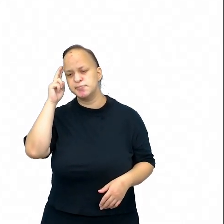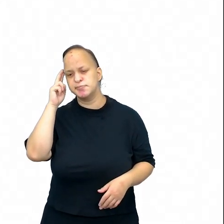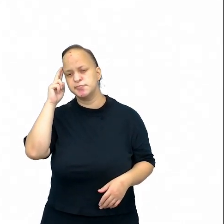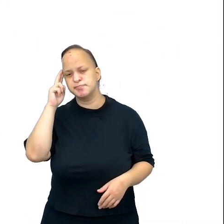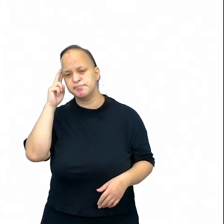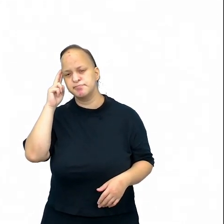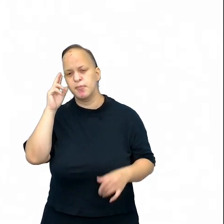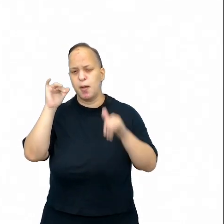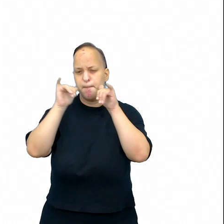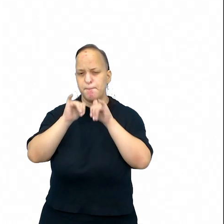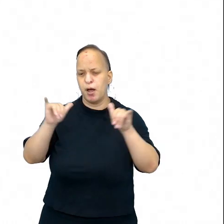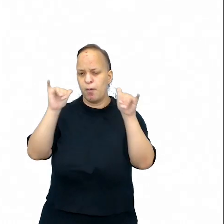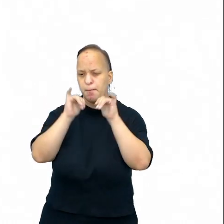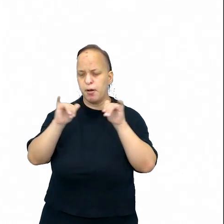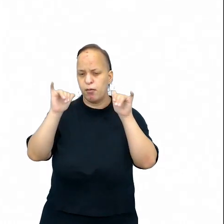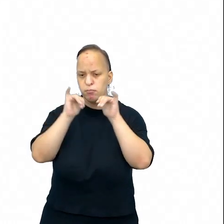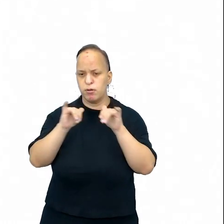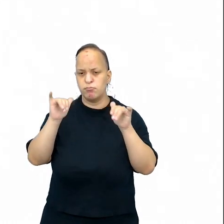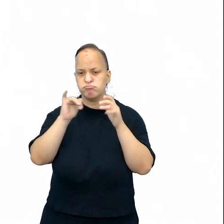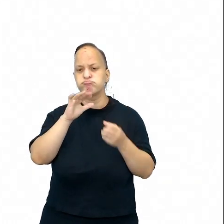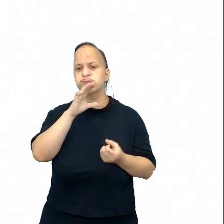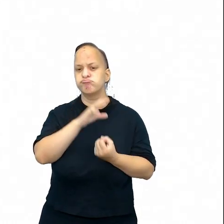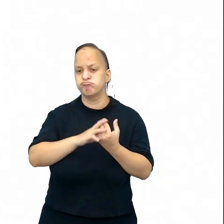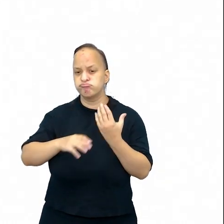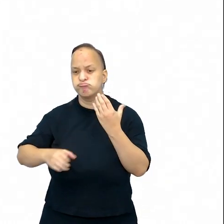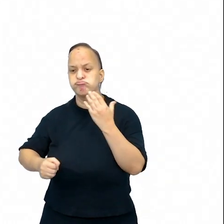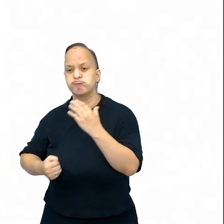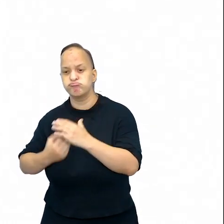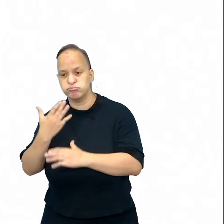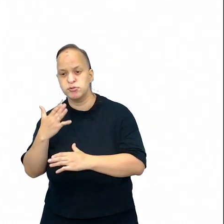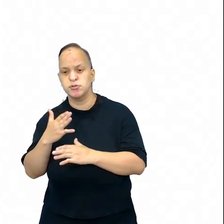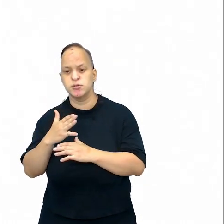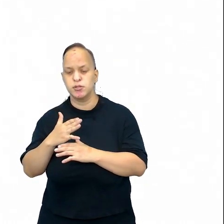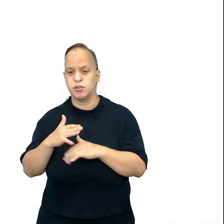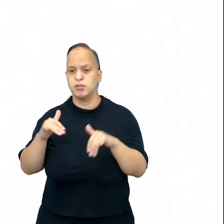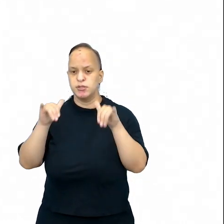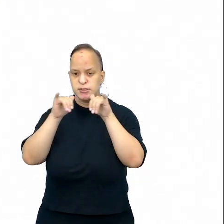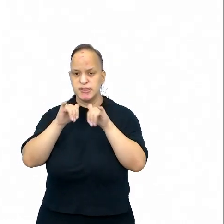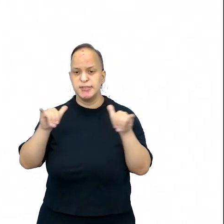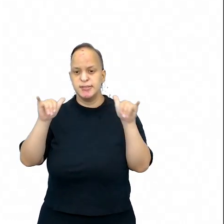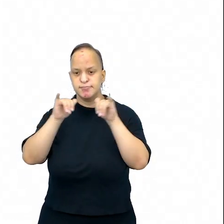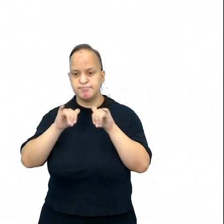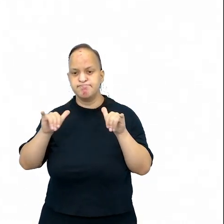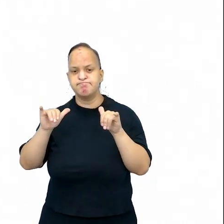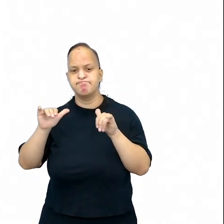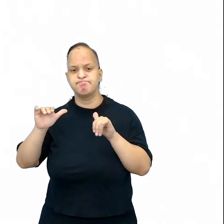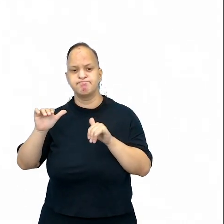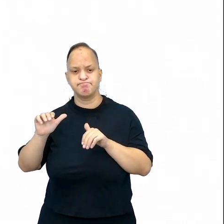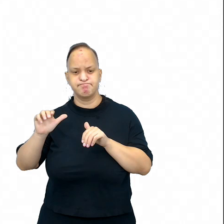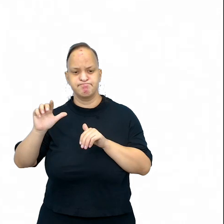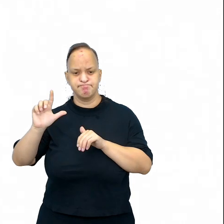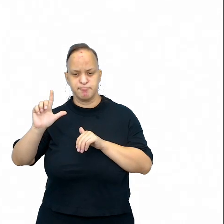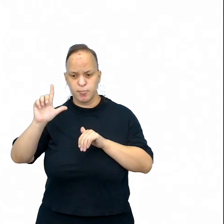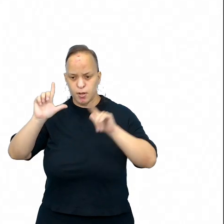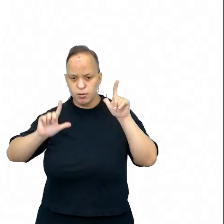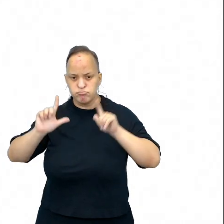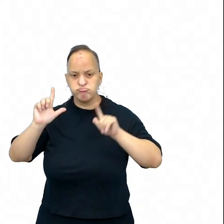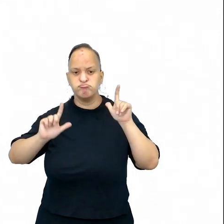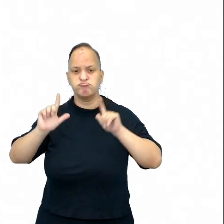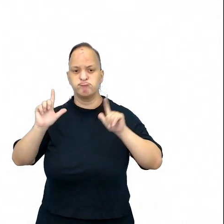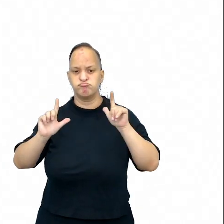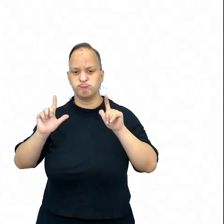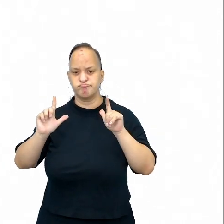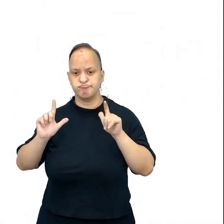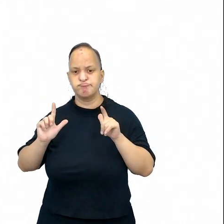notícias, fotodenúncias, e aí também recorrendo aos multissemióticos e multimodais, né, onde se tem ali